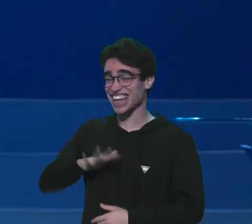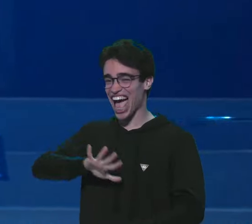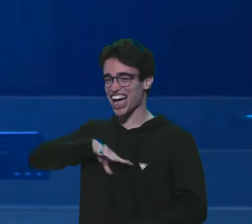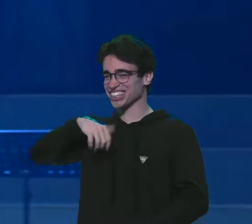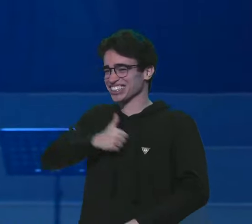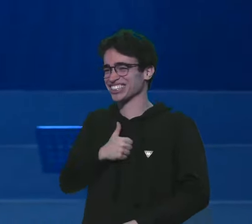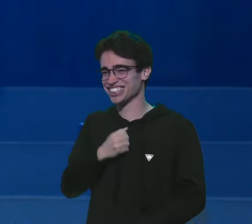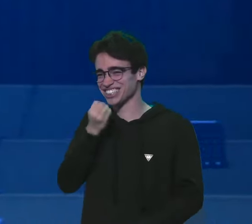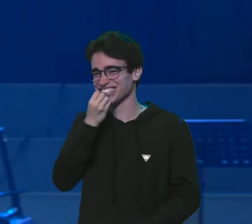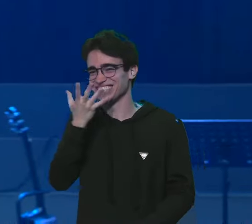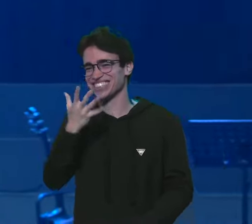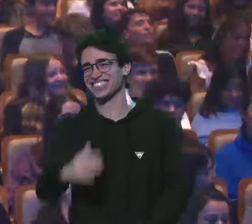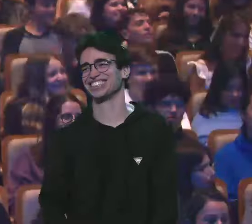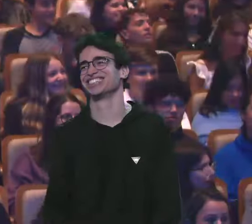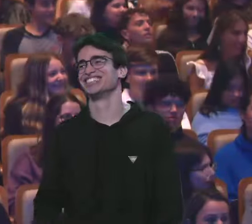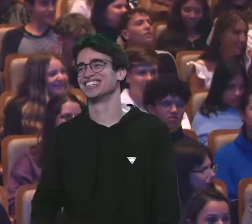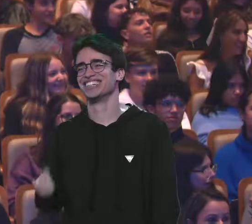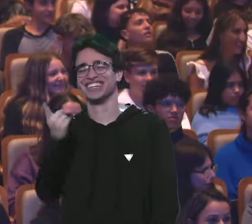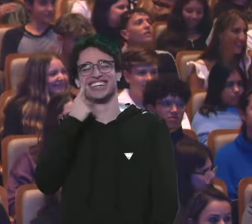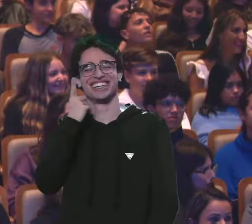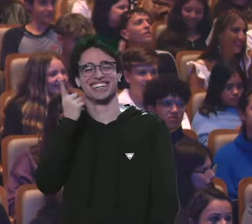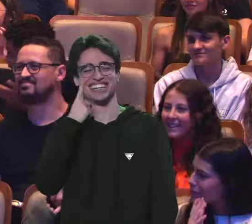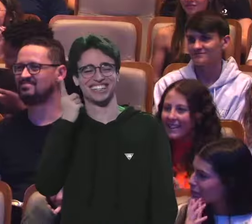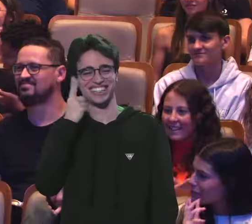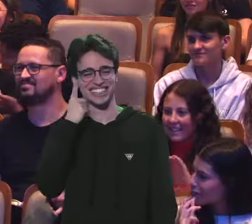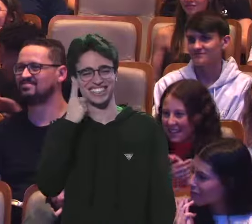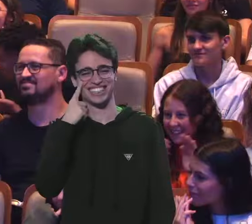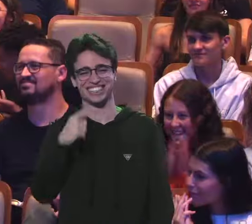dia, graças a Deus. Mas ó,